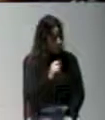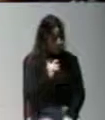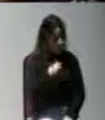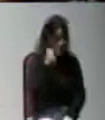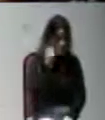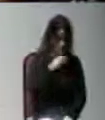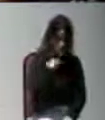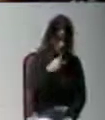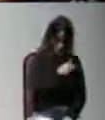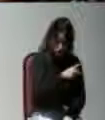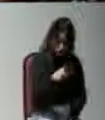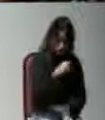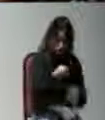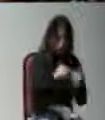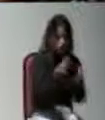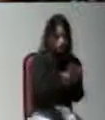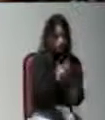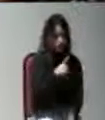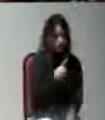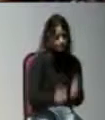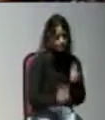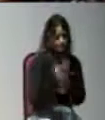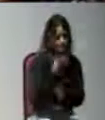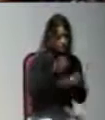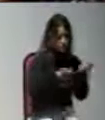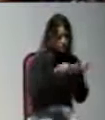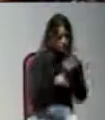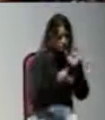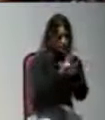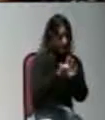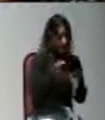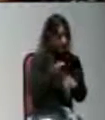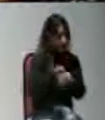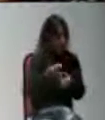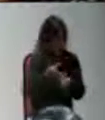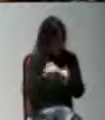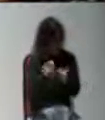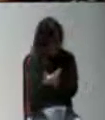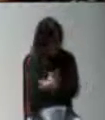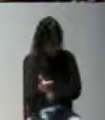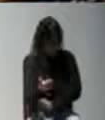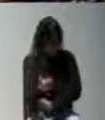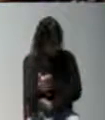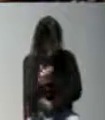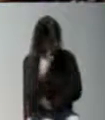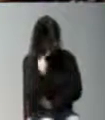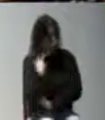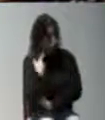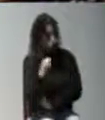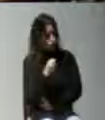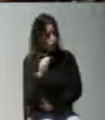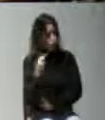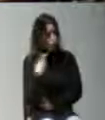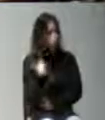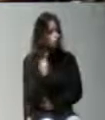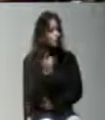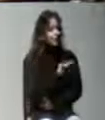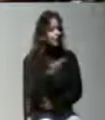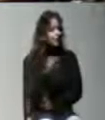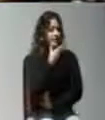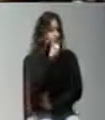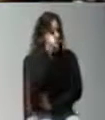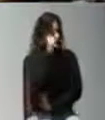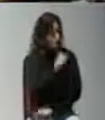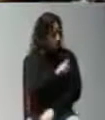escolas através de projetos de lei de escola sem partido ou da proibição da chamada ideologia de gênero. Querem calar a